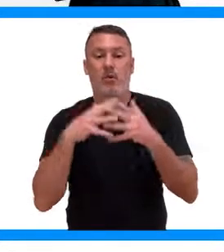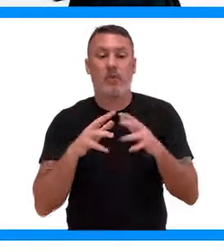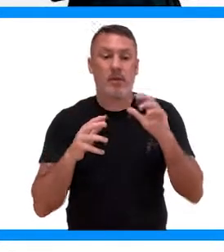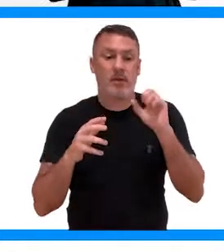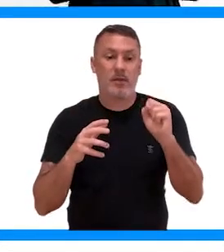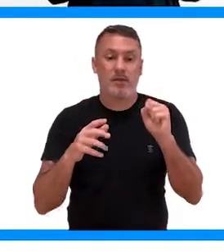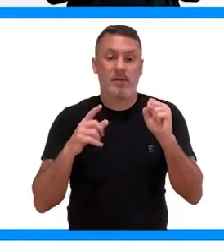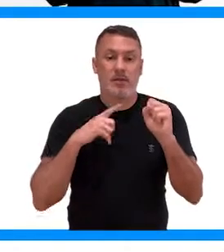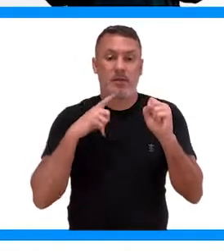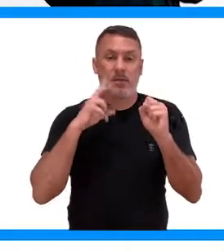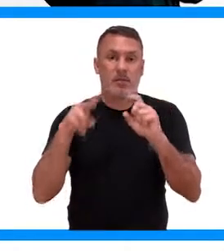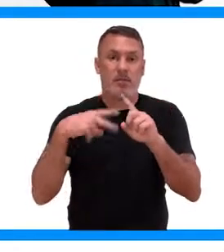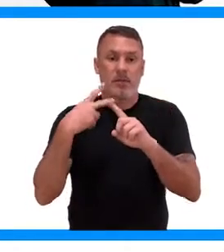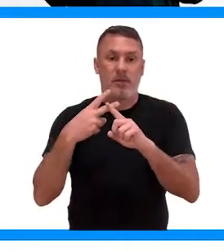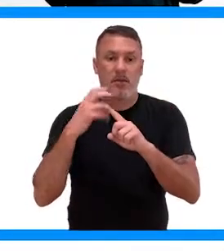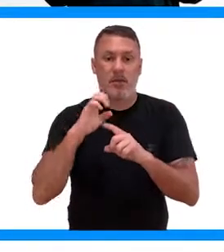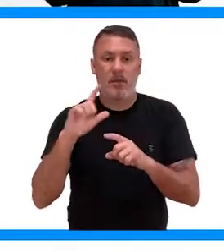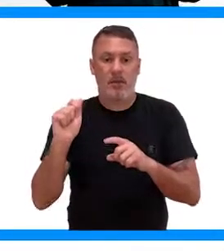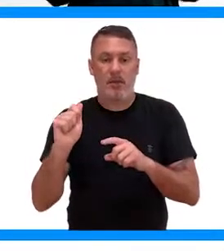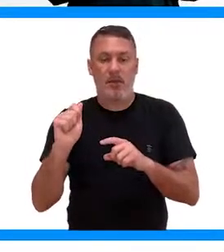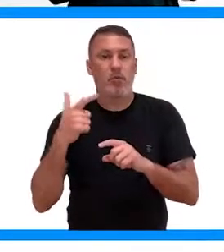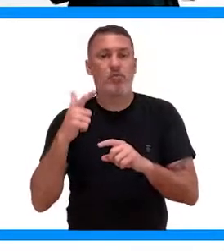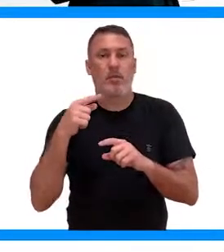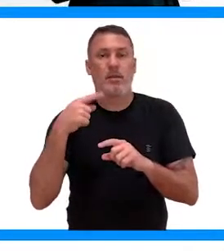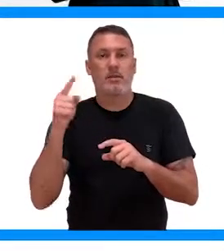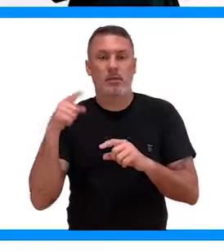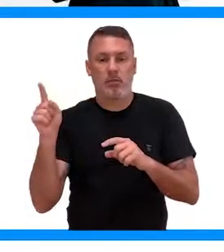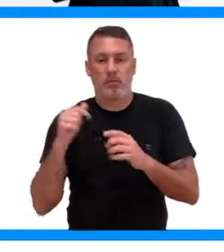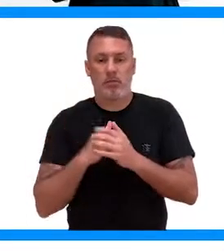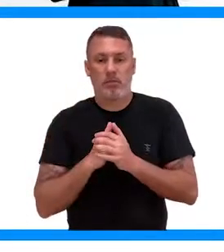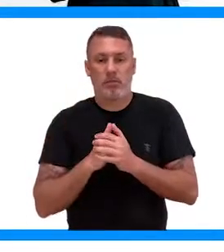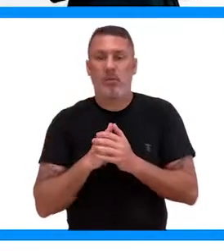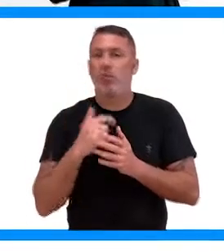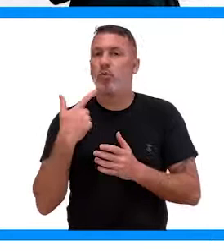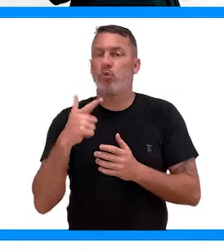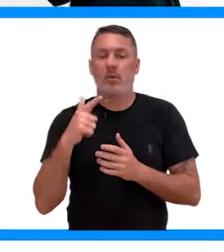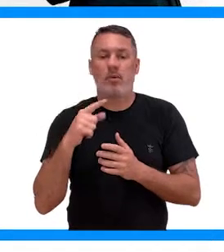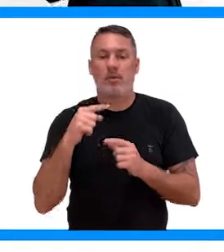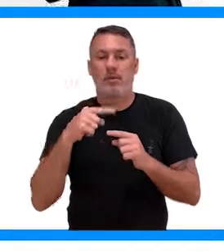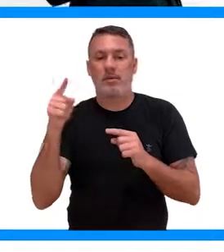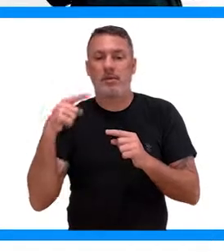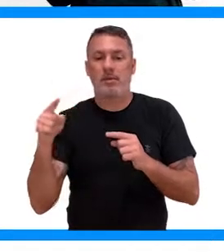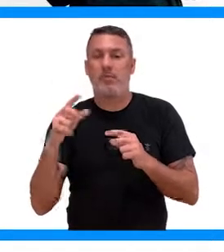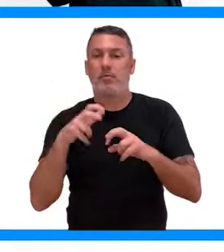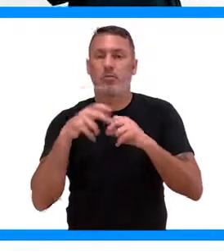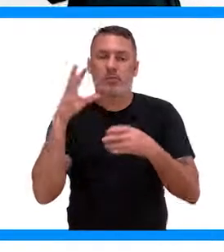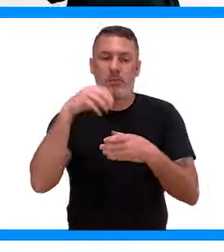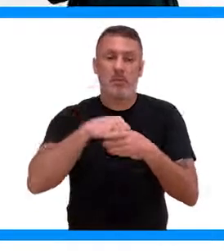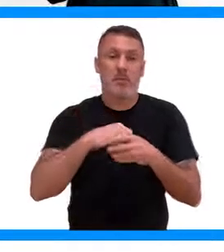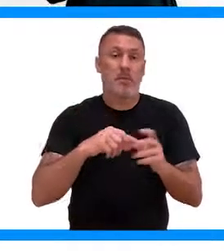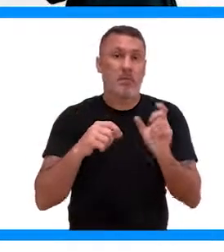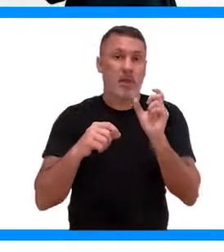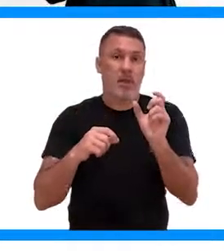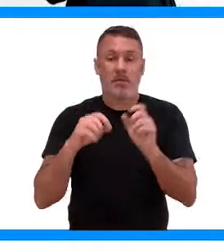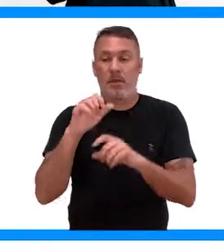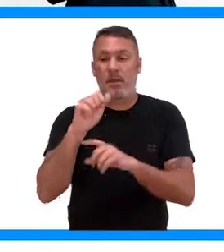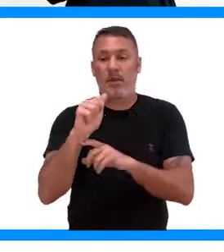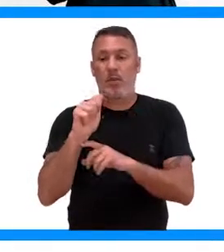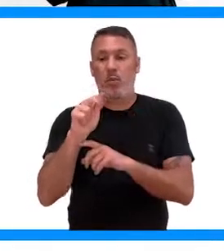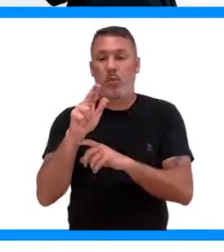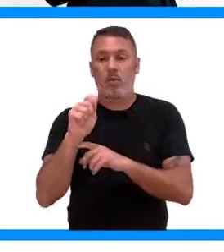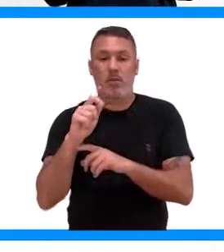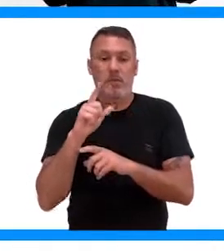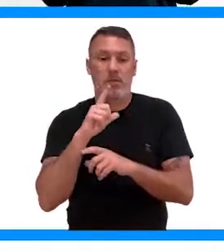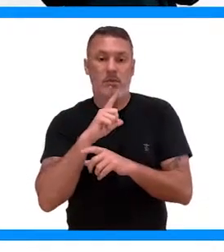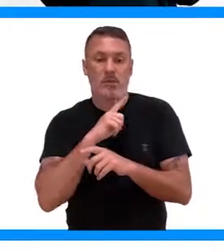S, precedida de una consonante, ella no lleva acento, entonces no lleva el tilde. Quando a palavra